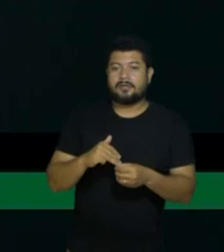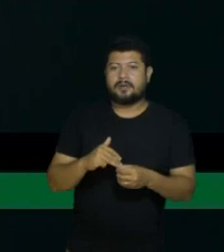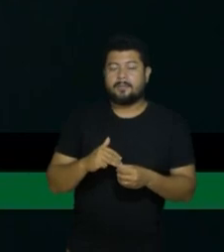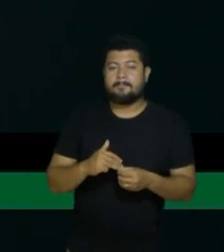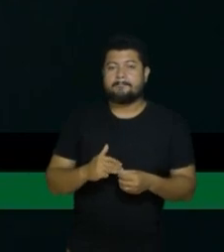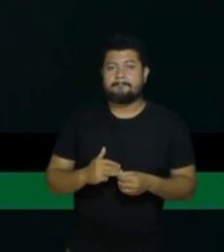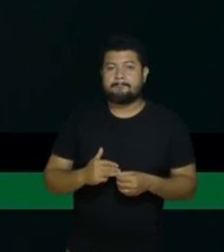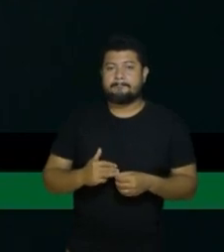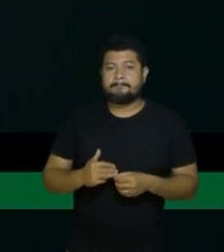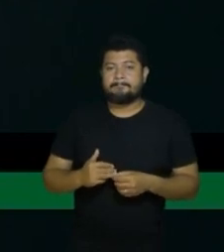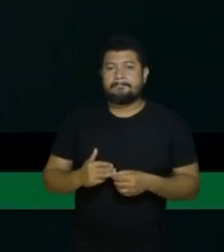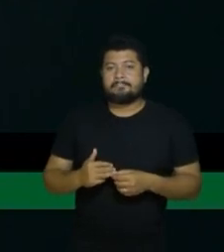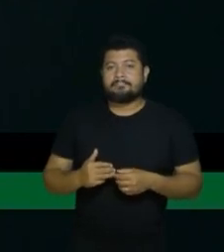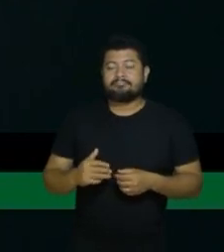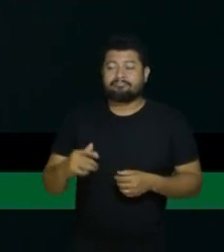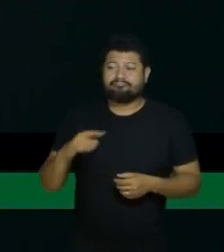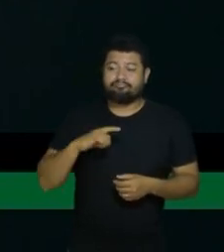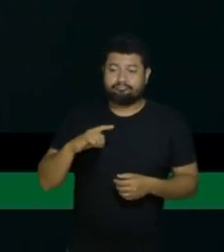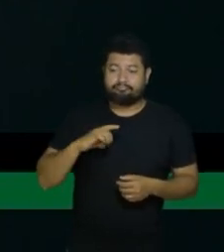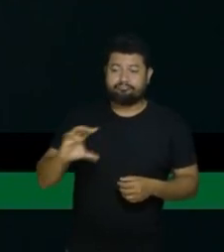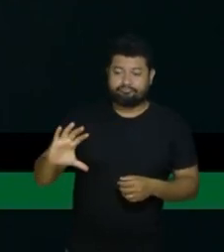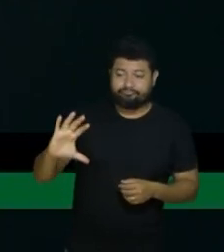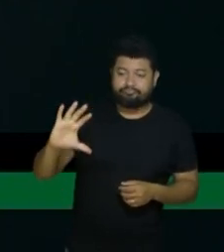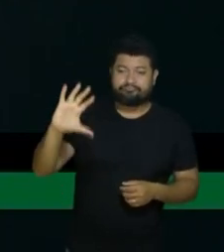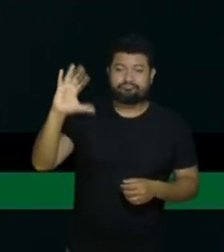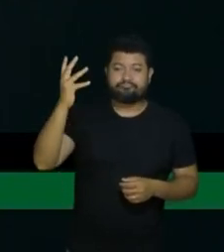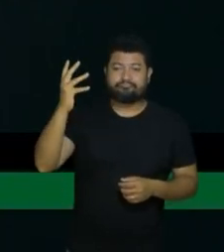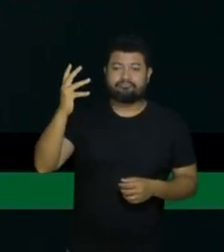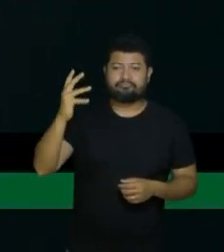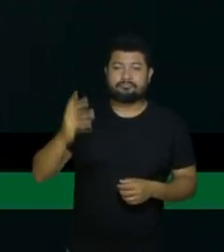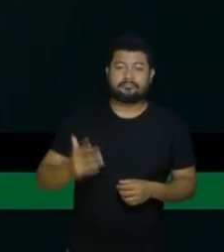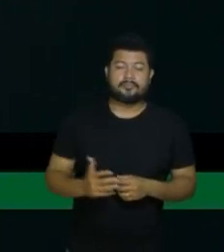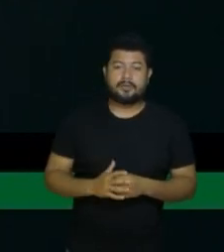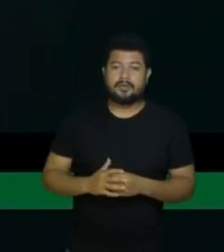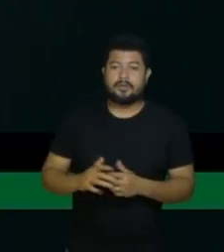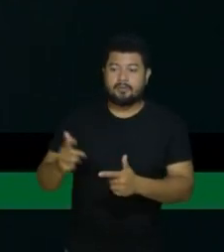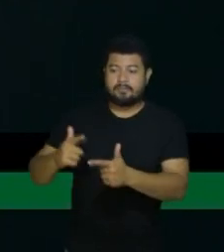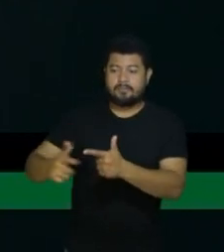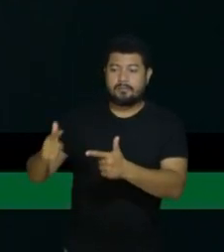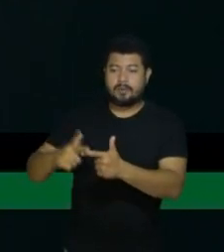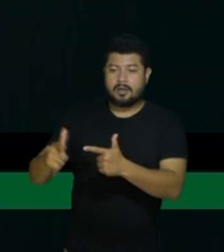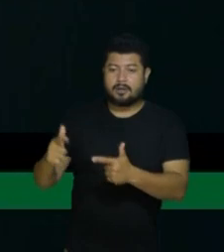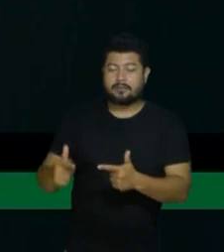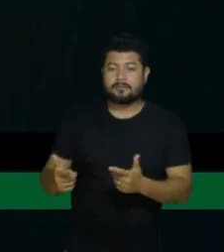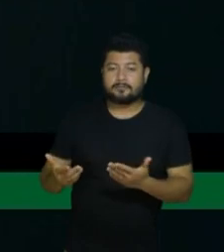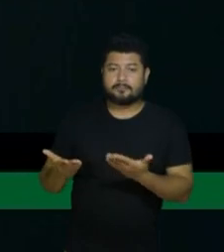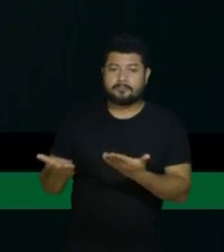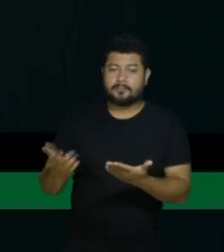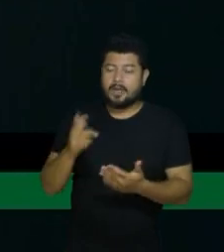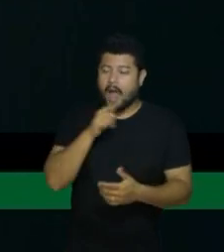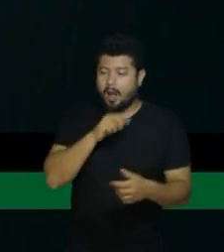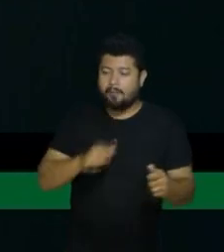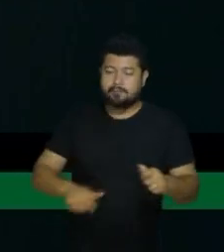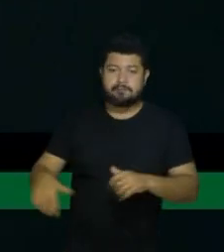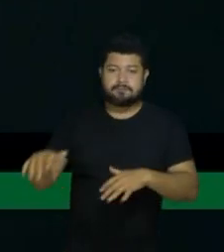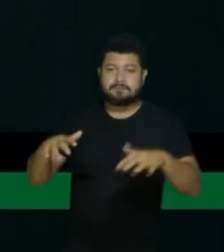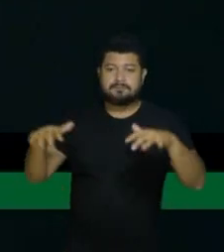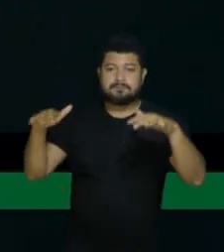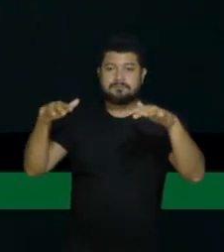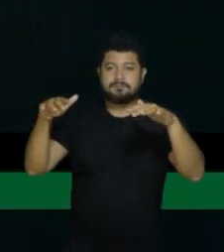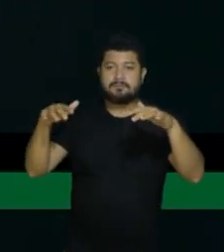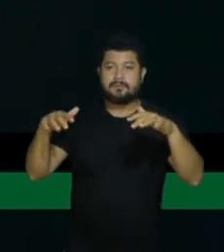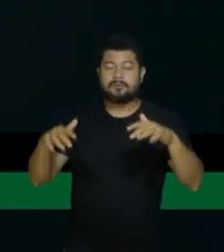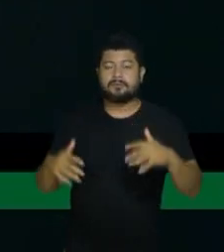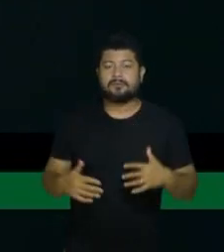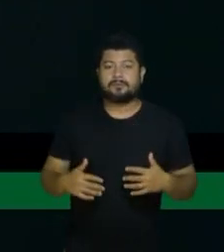que passaram por situações tanto eh na questão das enchentes desses